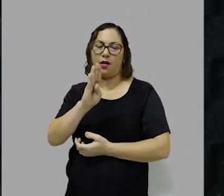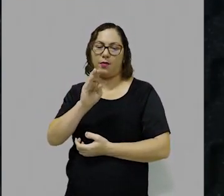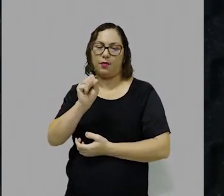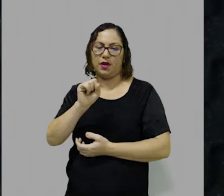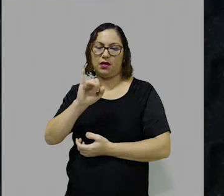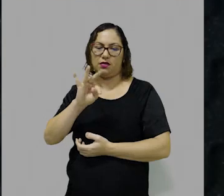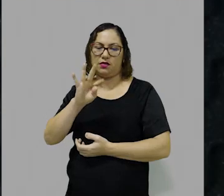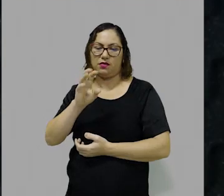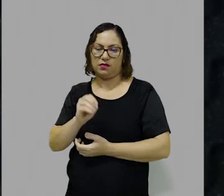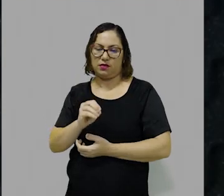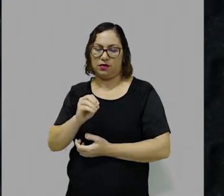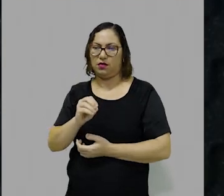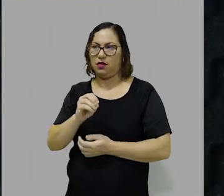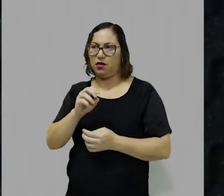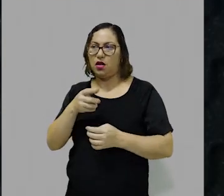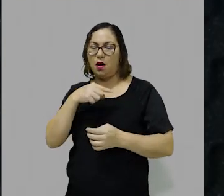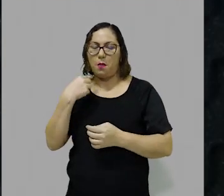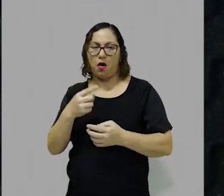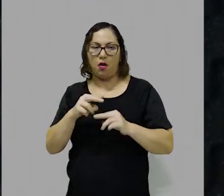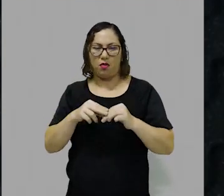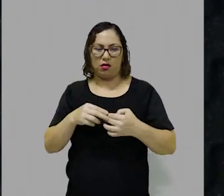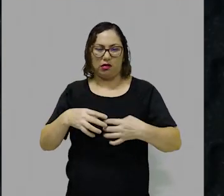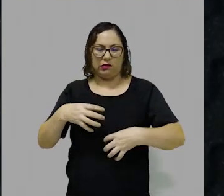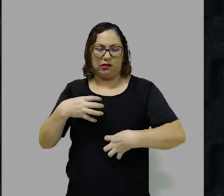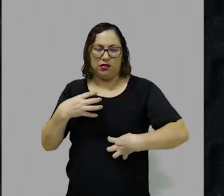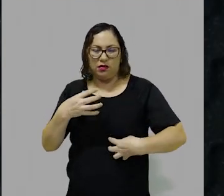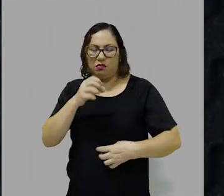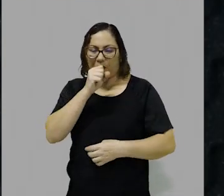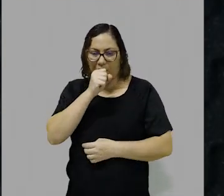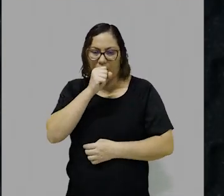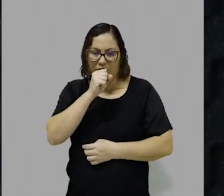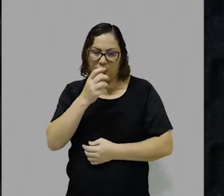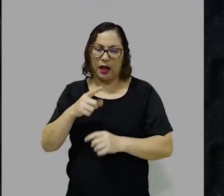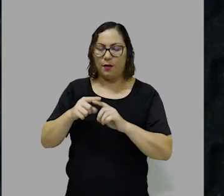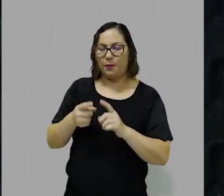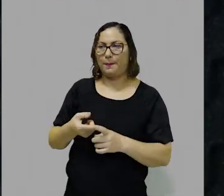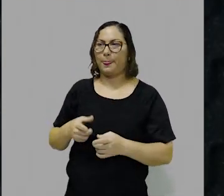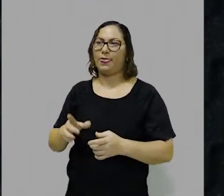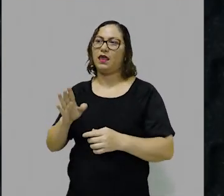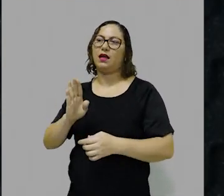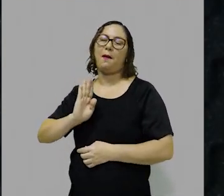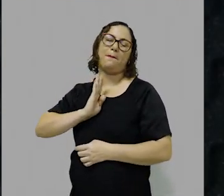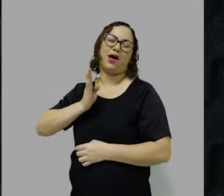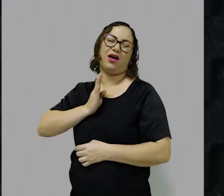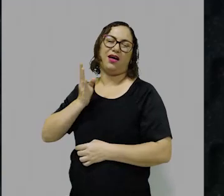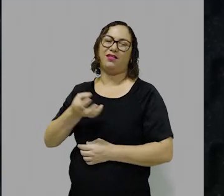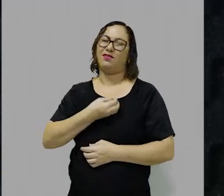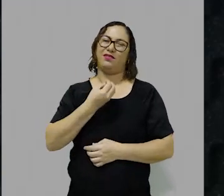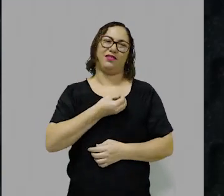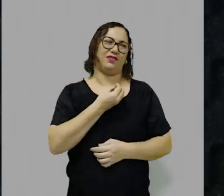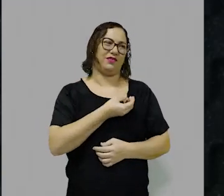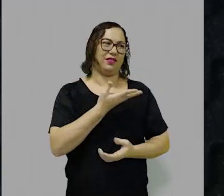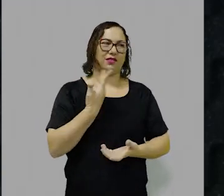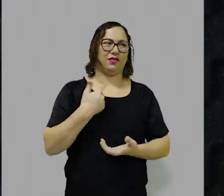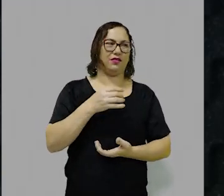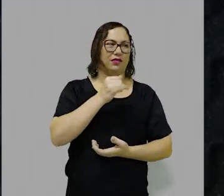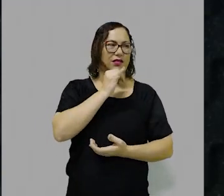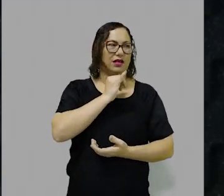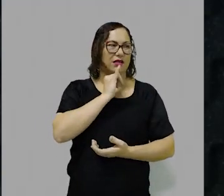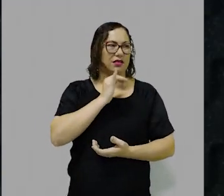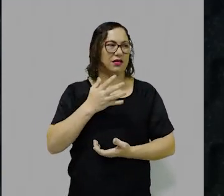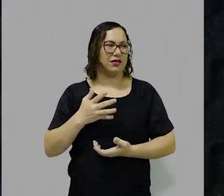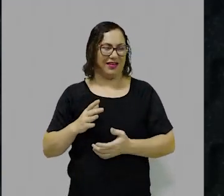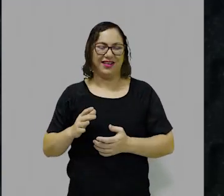pelo que indicam, provavelmente de cirrose hepática, mas era um boêmio, né, que viveu a vida à noite e dormia durante o dia.